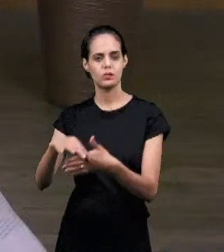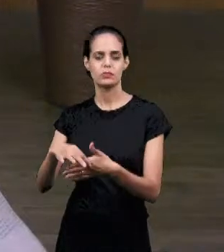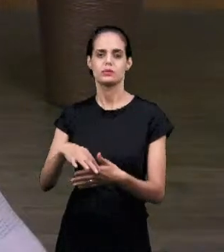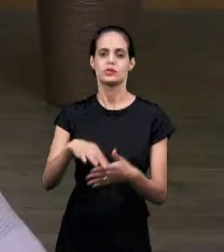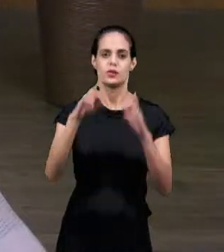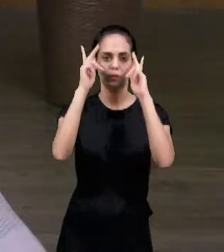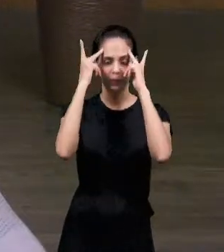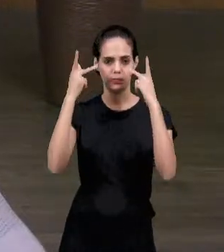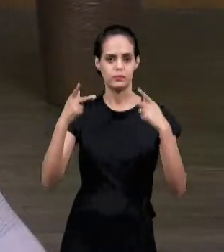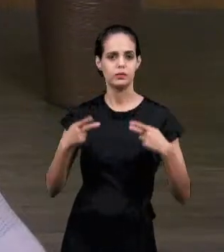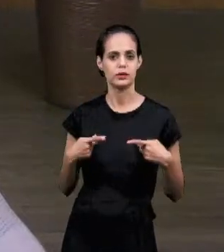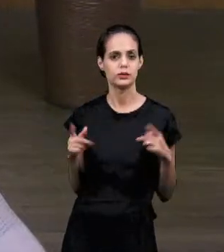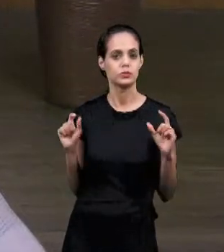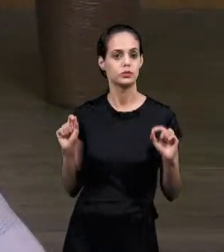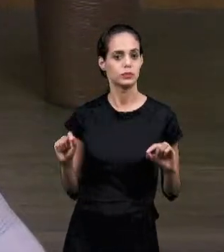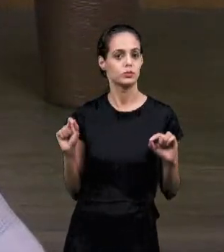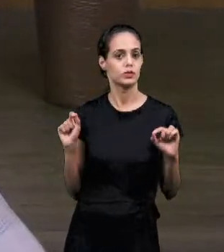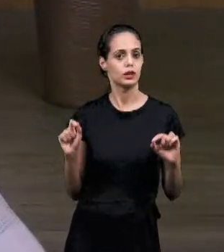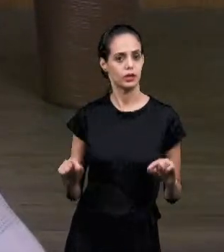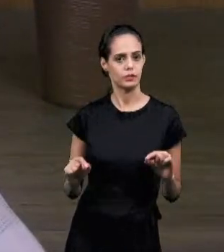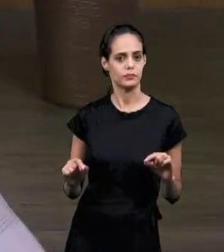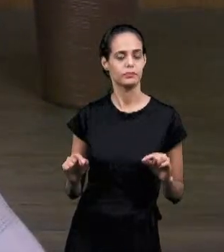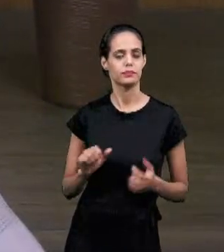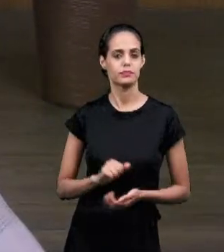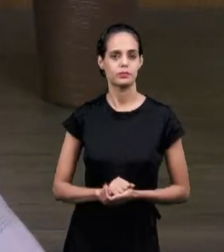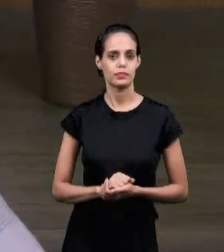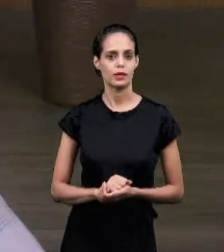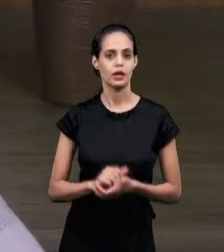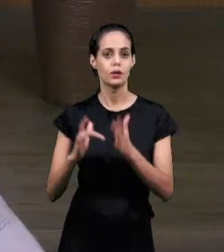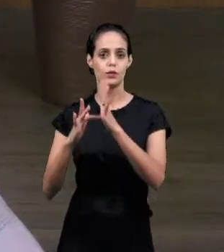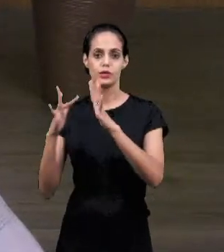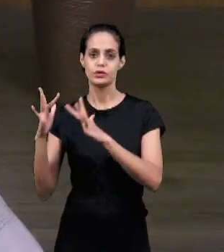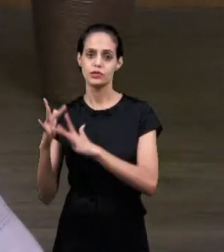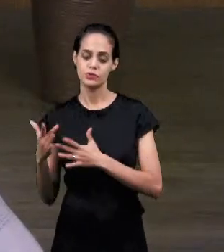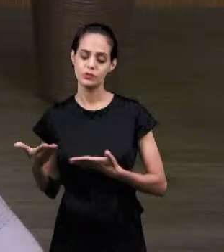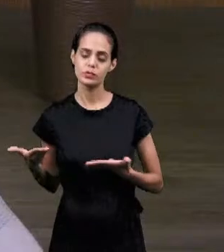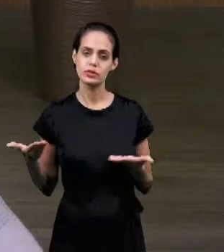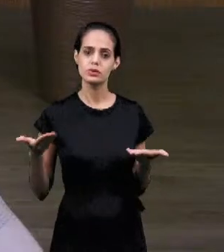a utilizar os recursos disponíveis